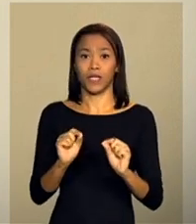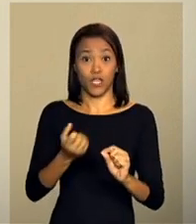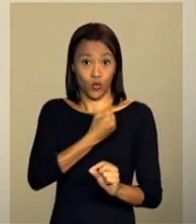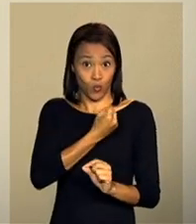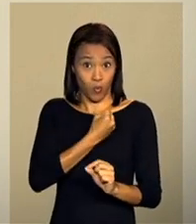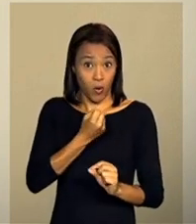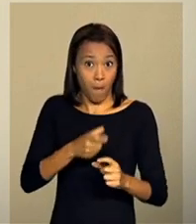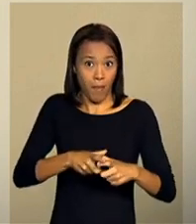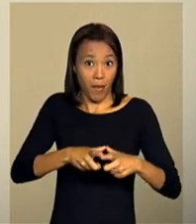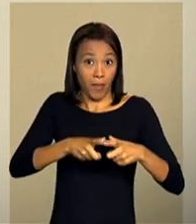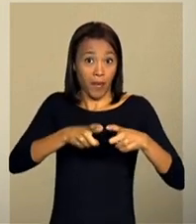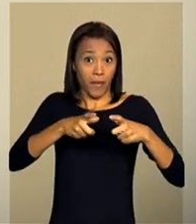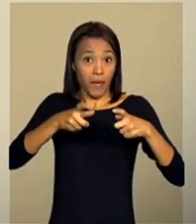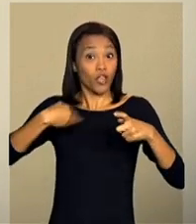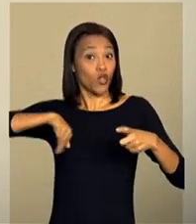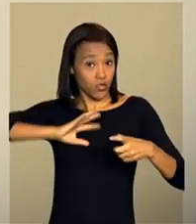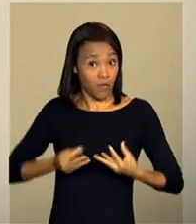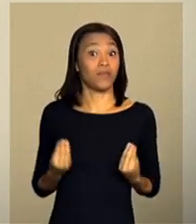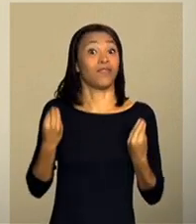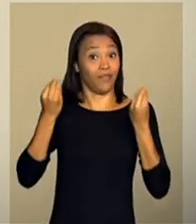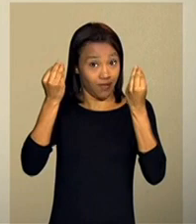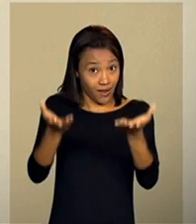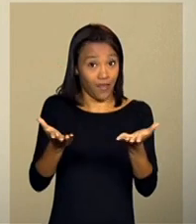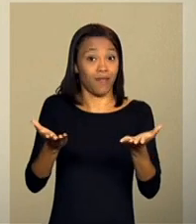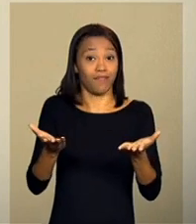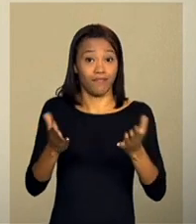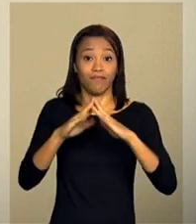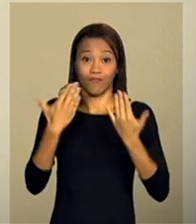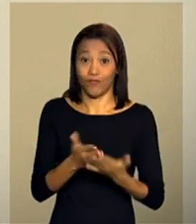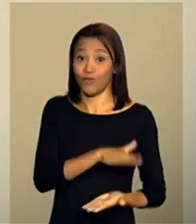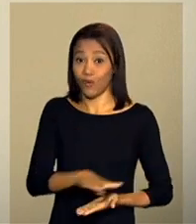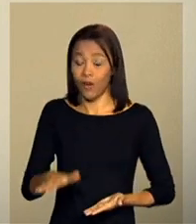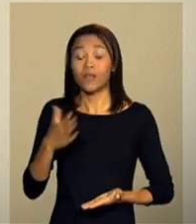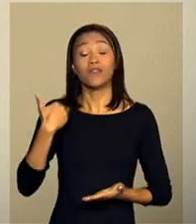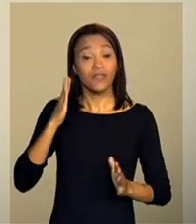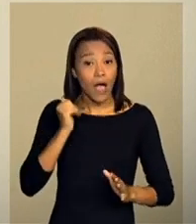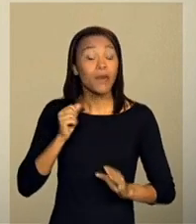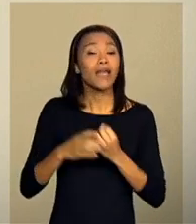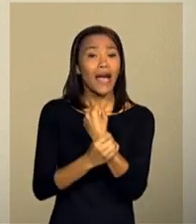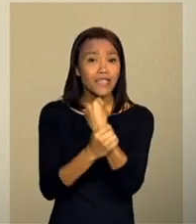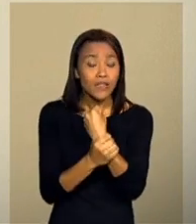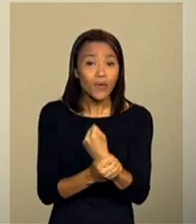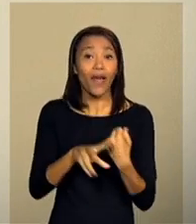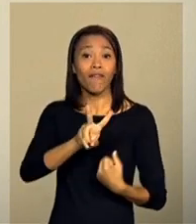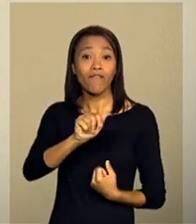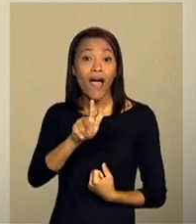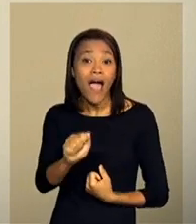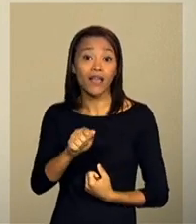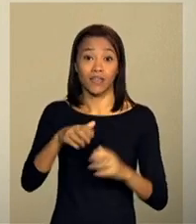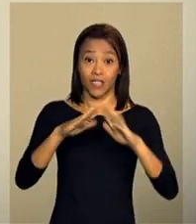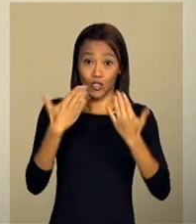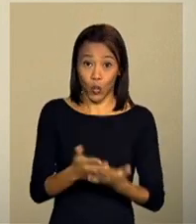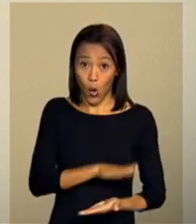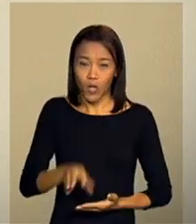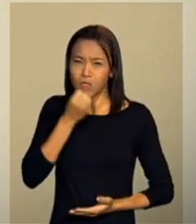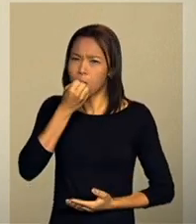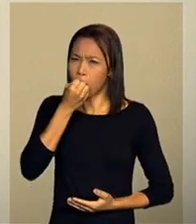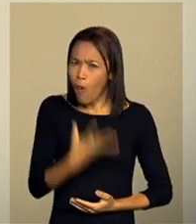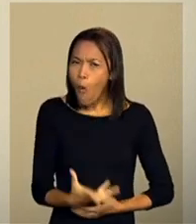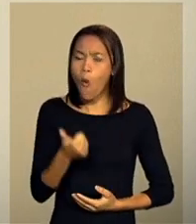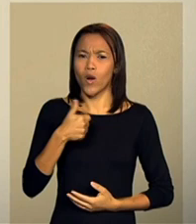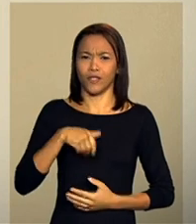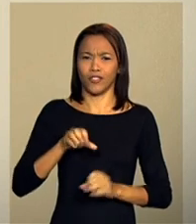número maior que nós vamos entregar de creches sabe Luciano garantir vagas nas creches e boas escolas de